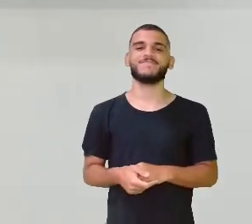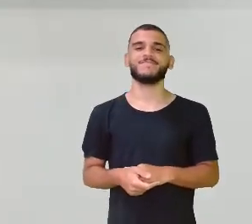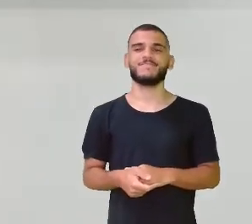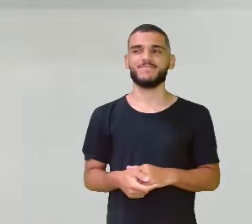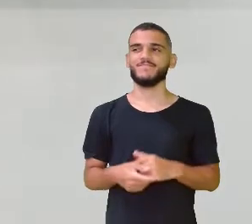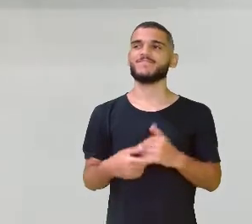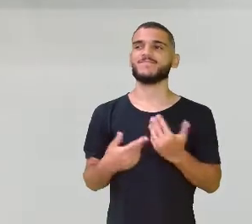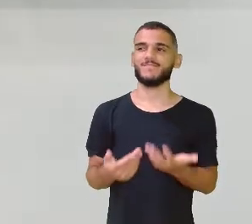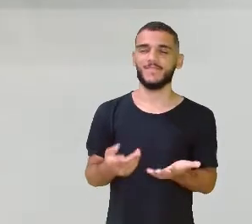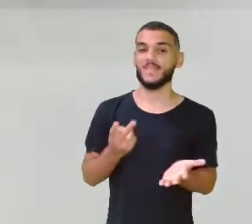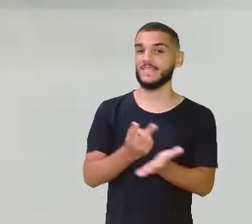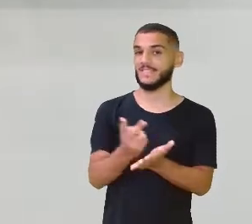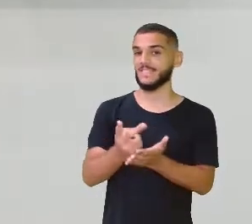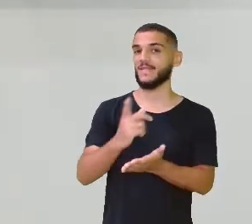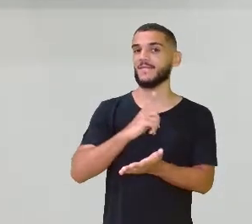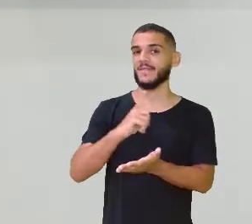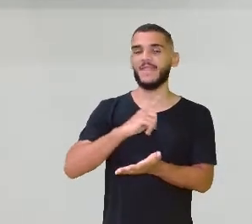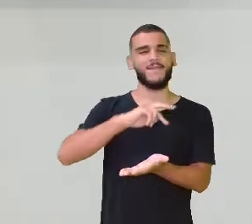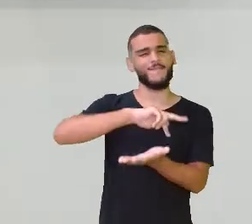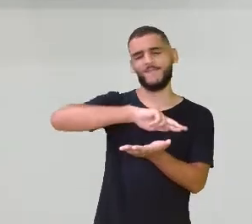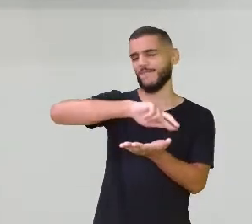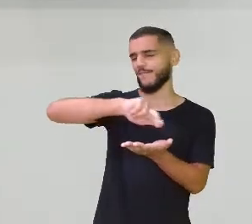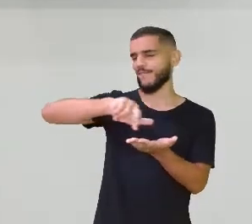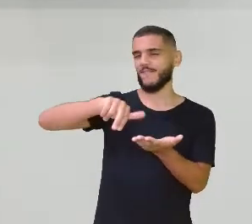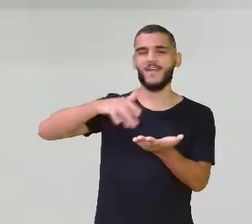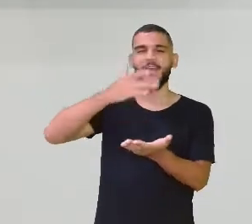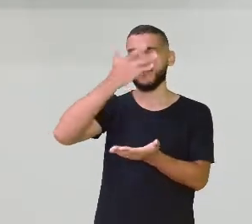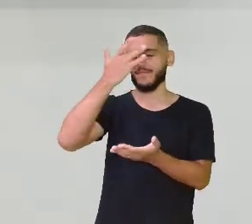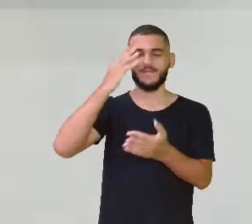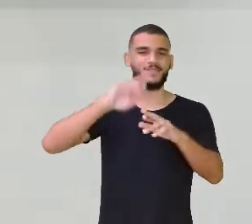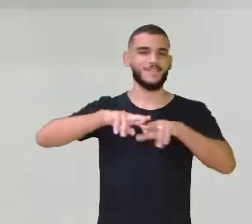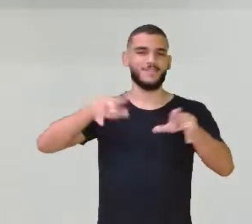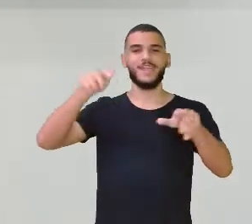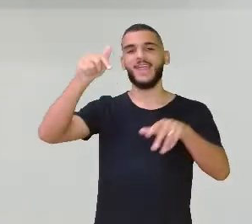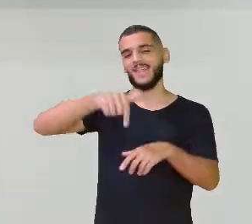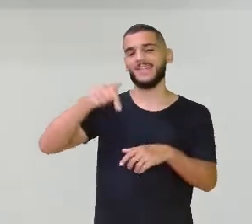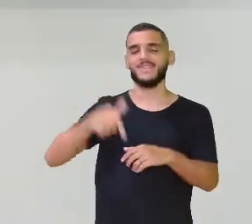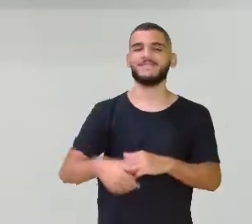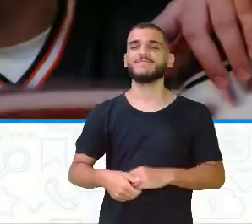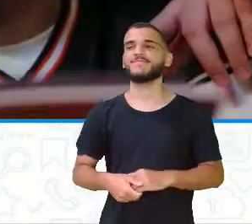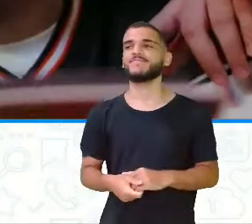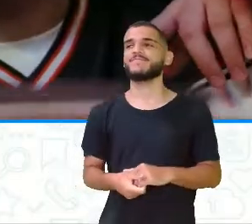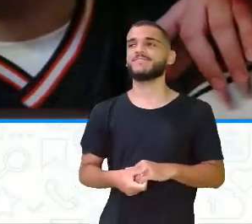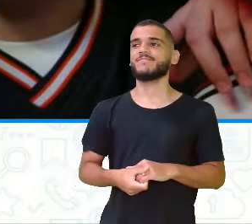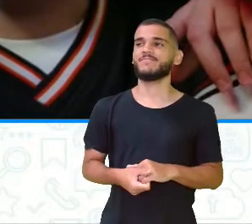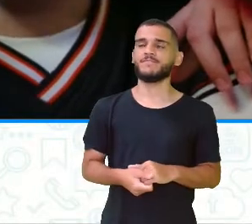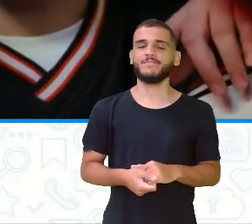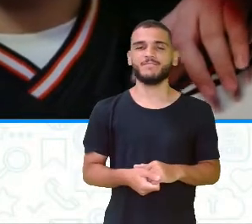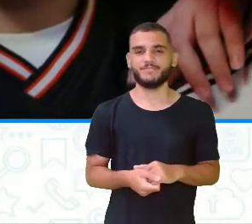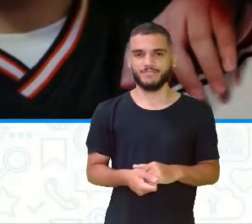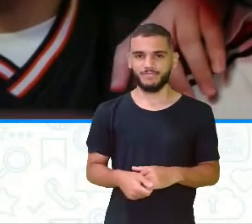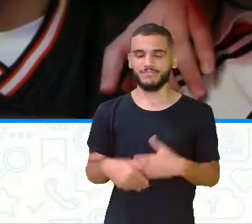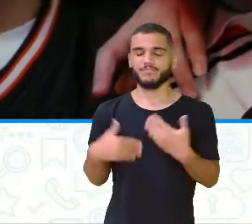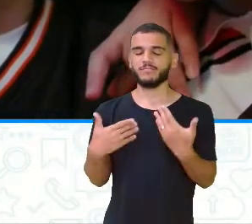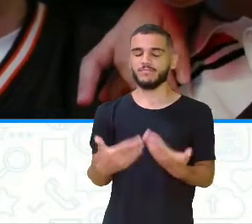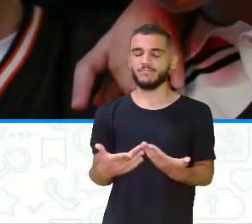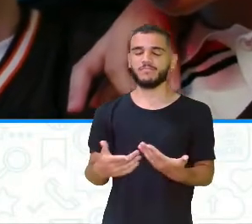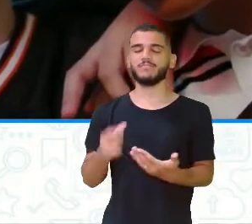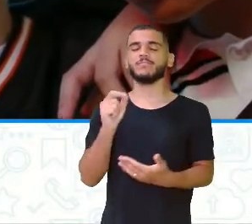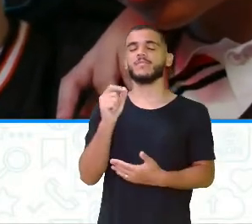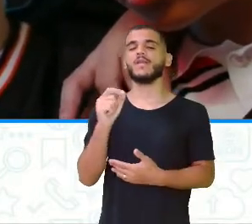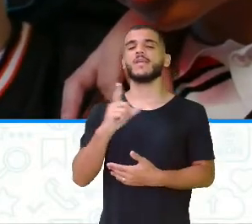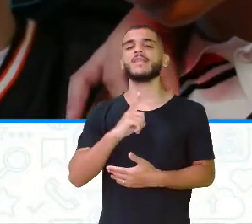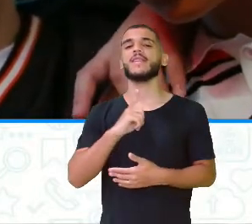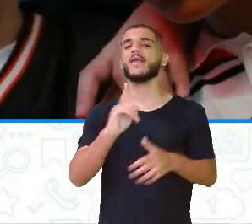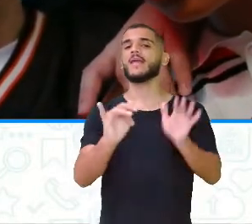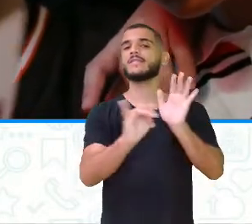Tá vendo? Ó, sempre tem pluralidade aqui, gente. E olha só. O que é que nos traz mais identidade? O que é